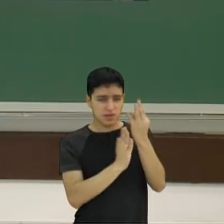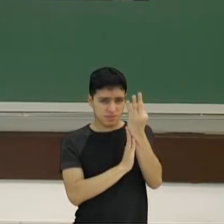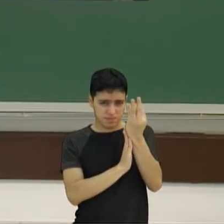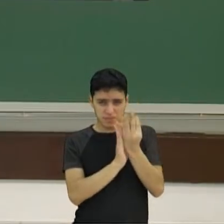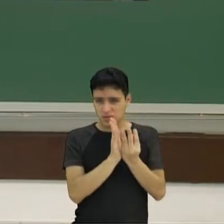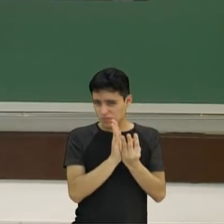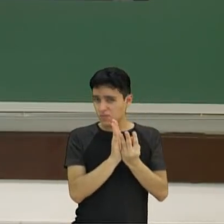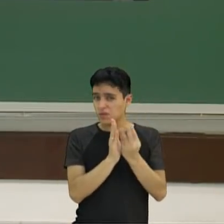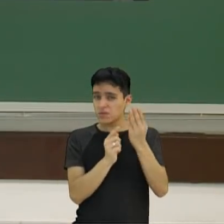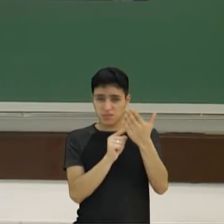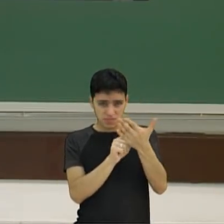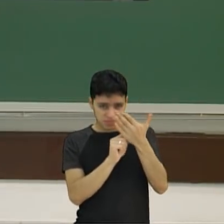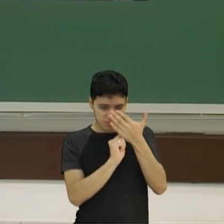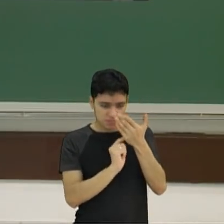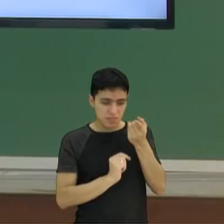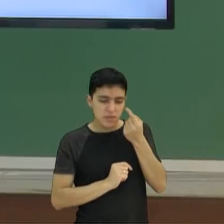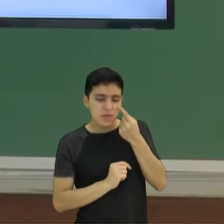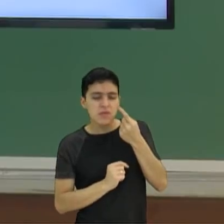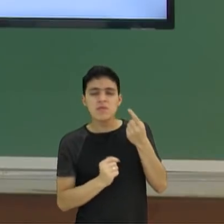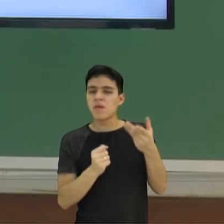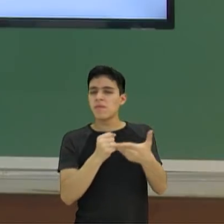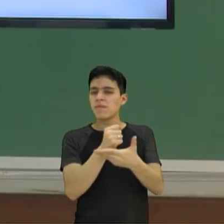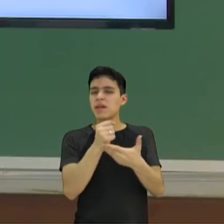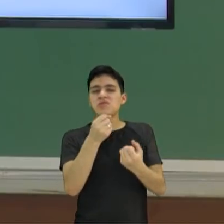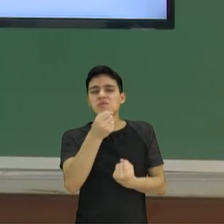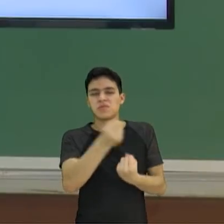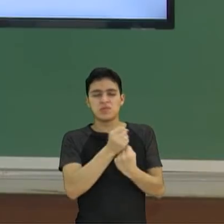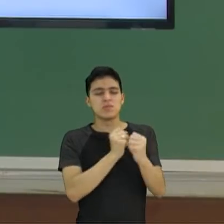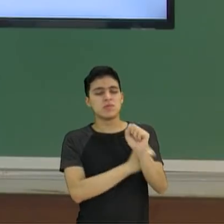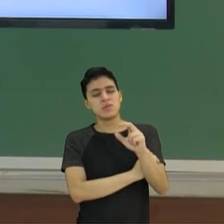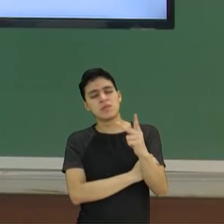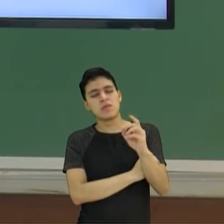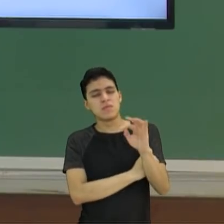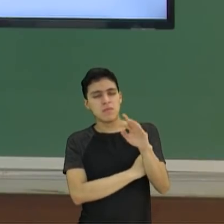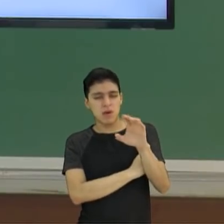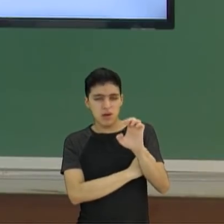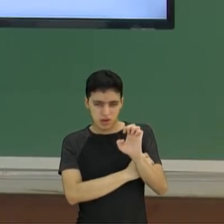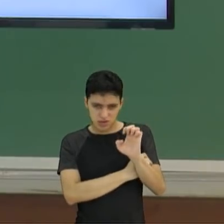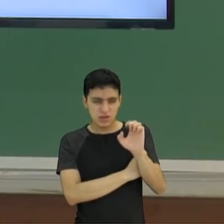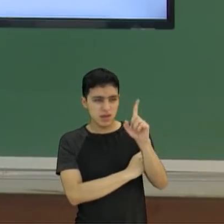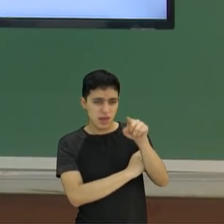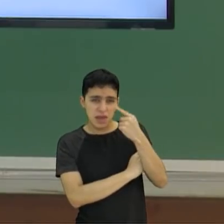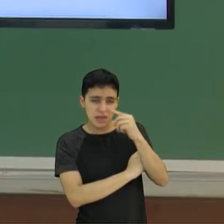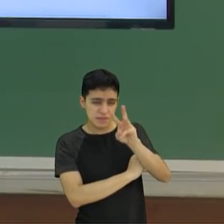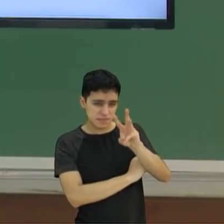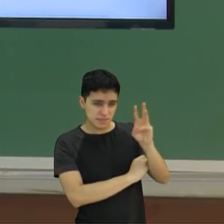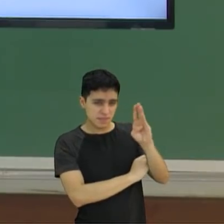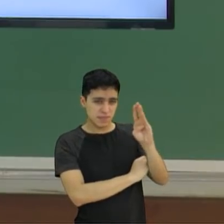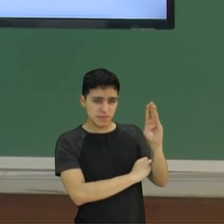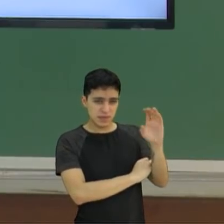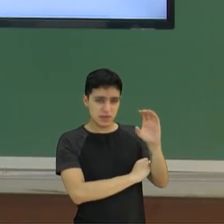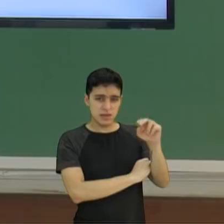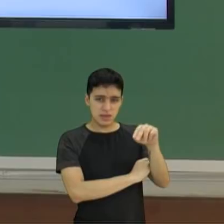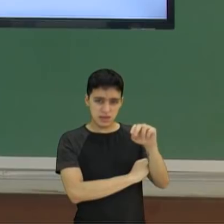essa resposta. Então, o suporte da notícia é o site do jornal online BBC News Brasil, né? E como nós fazemos